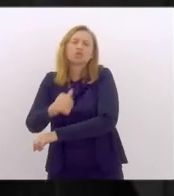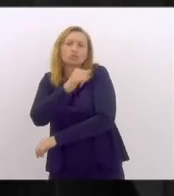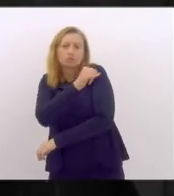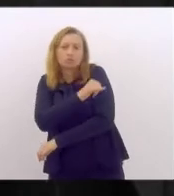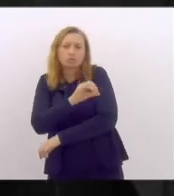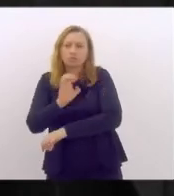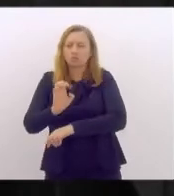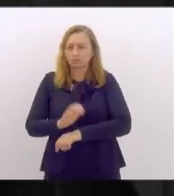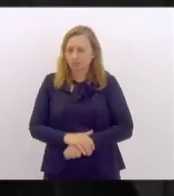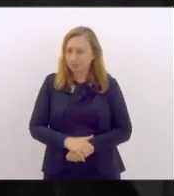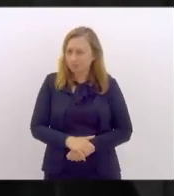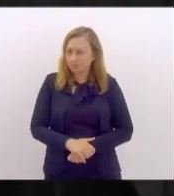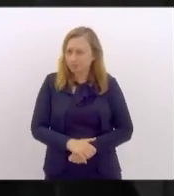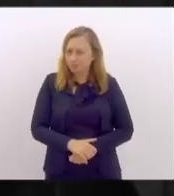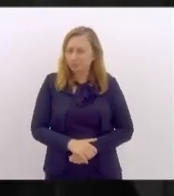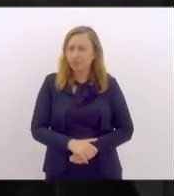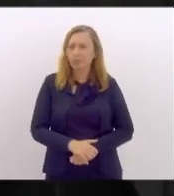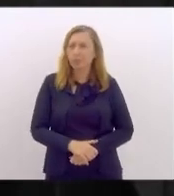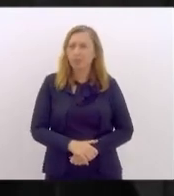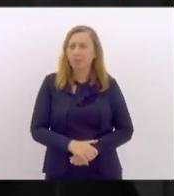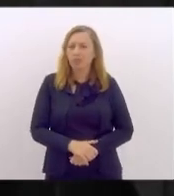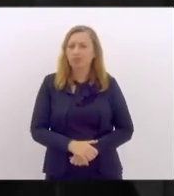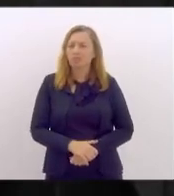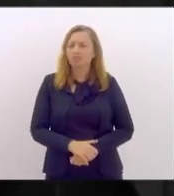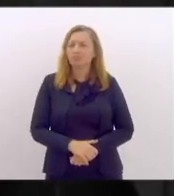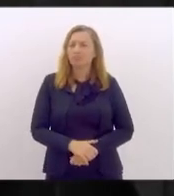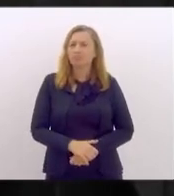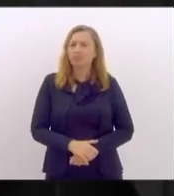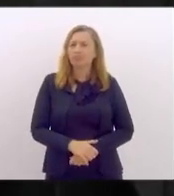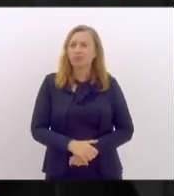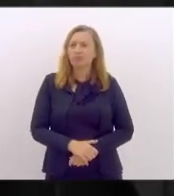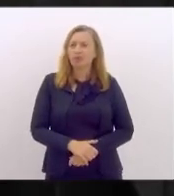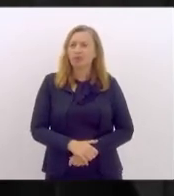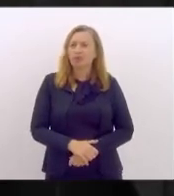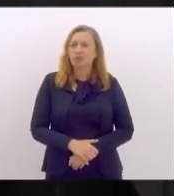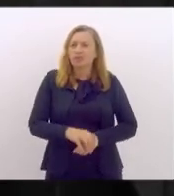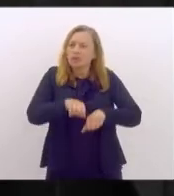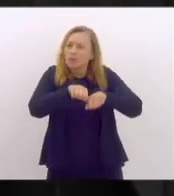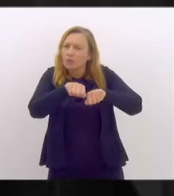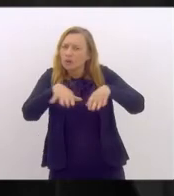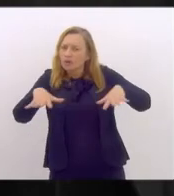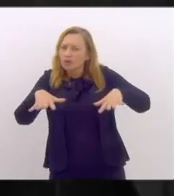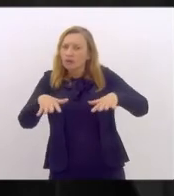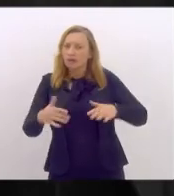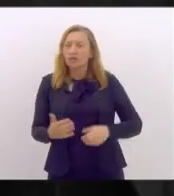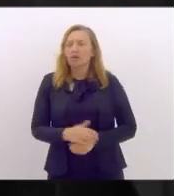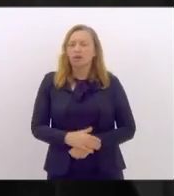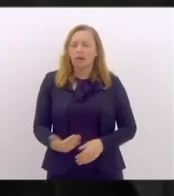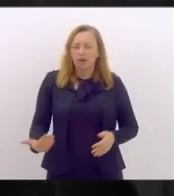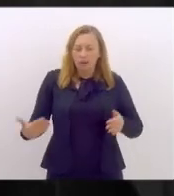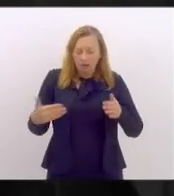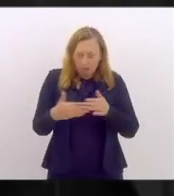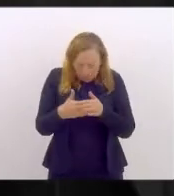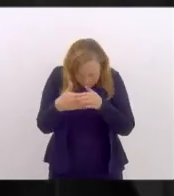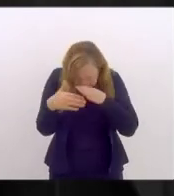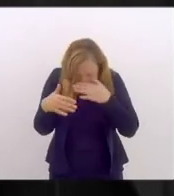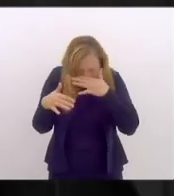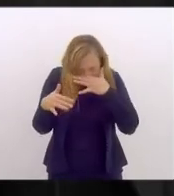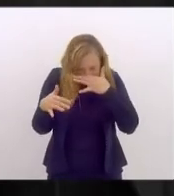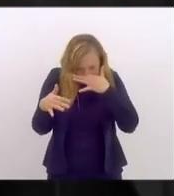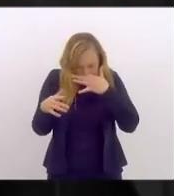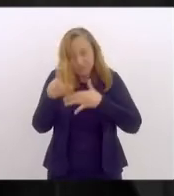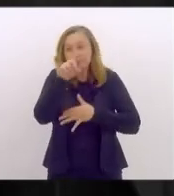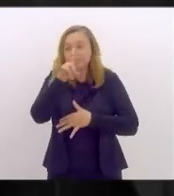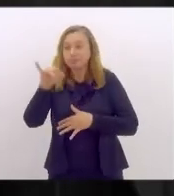Janeiro com a perspectiva de se estender até o dia